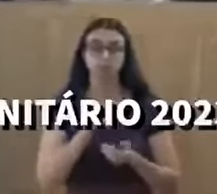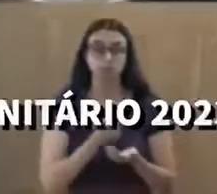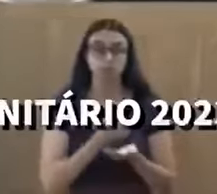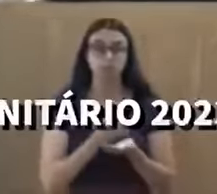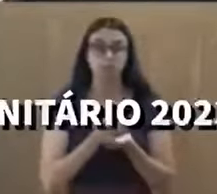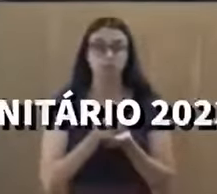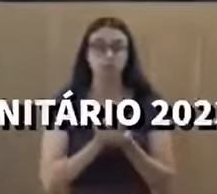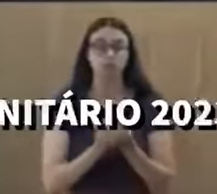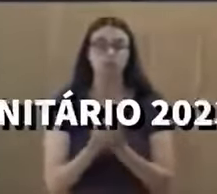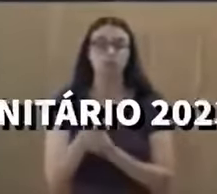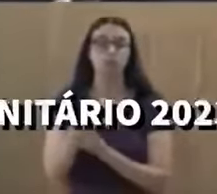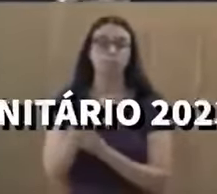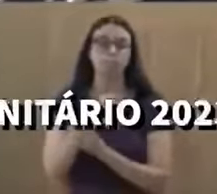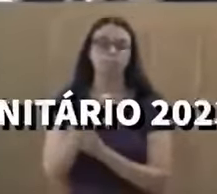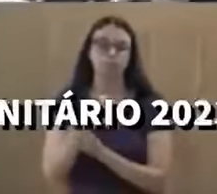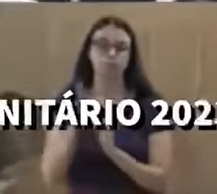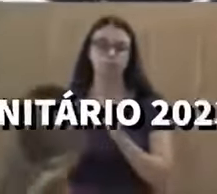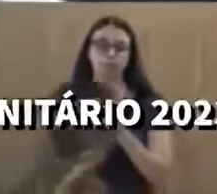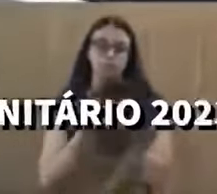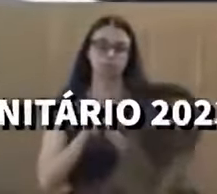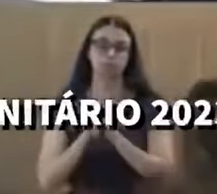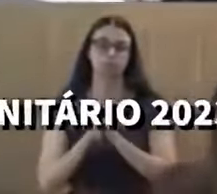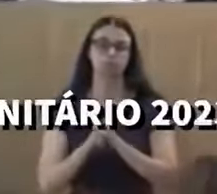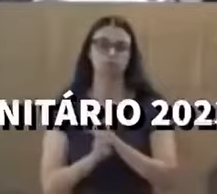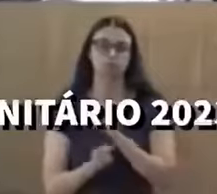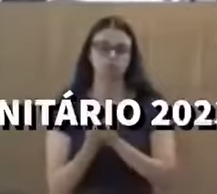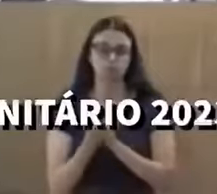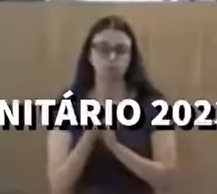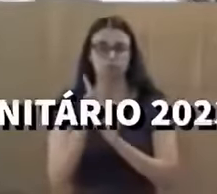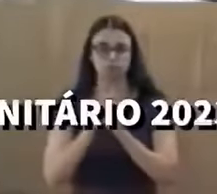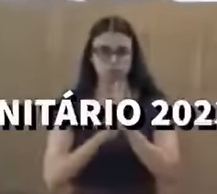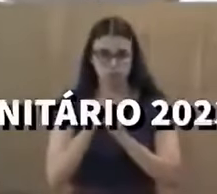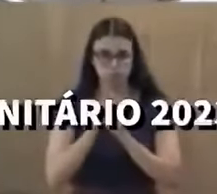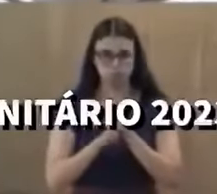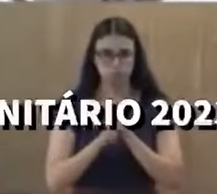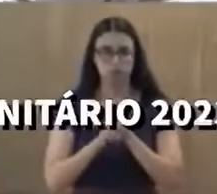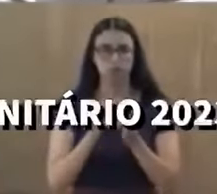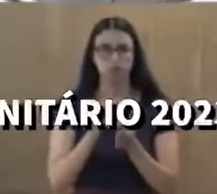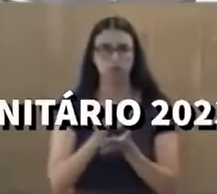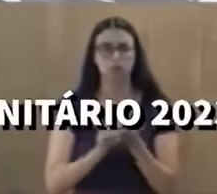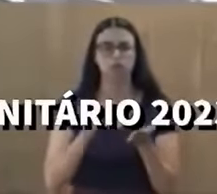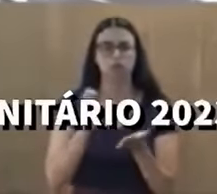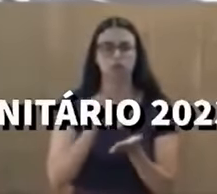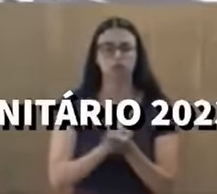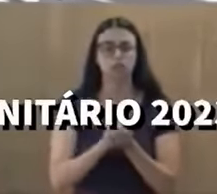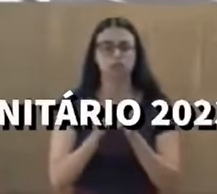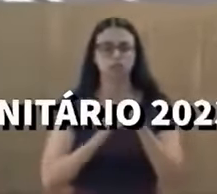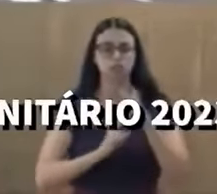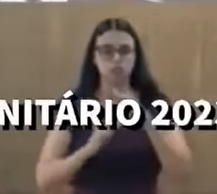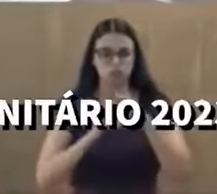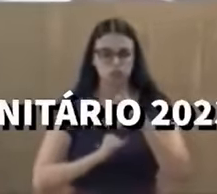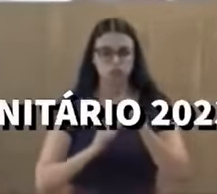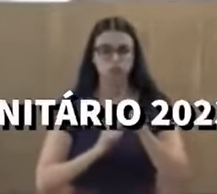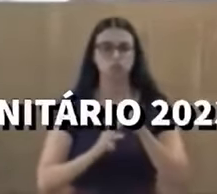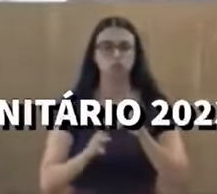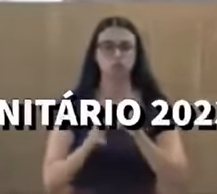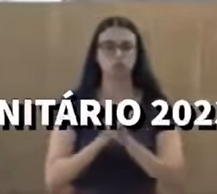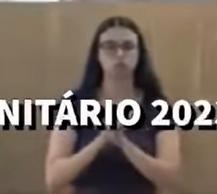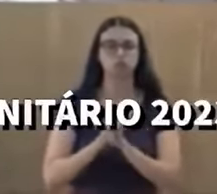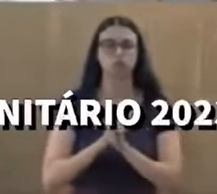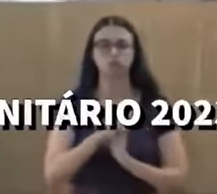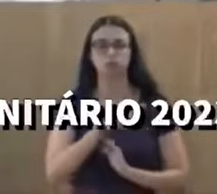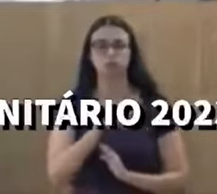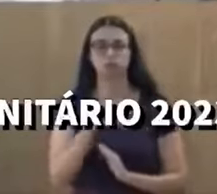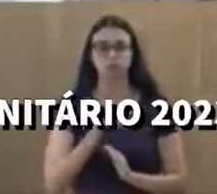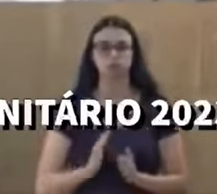data. Como inventor, criou alguns projetos como registro do Instituto Nacional de Propriedade Industrial. Hoje, além de